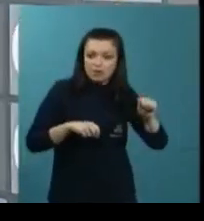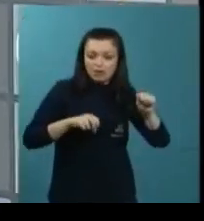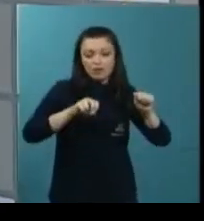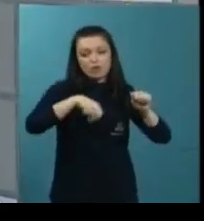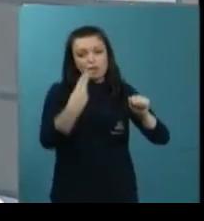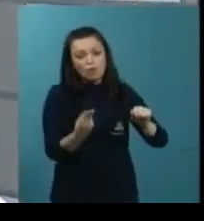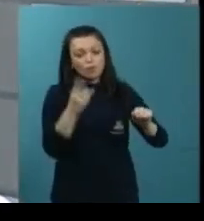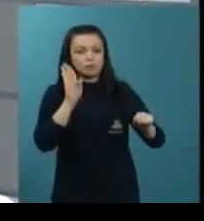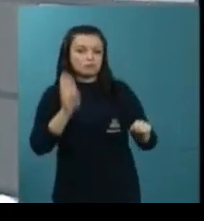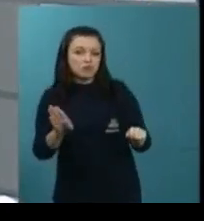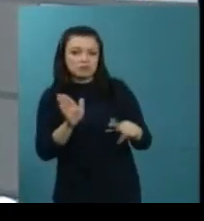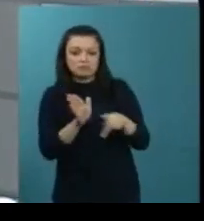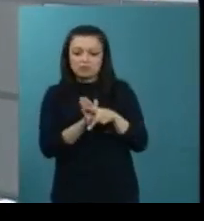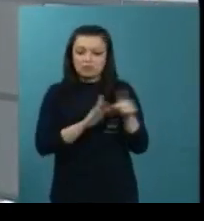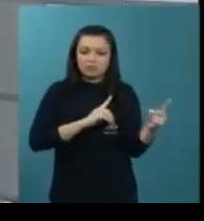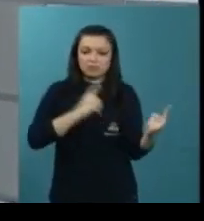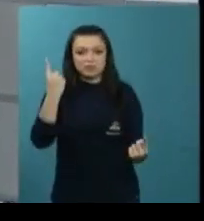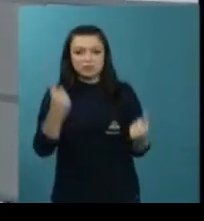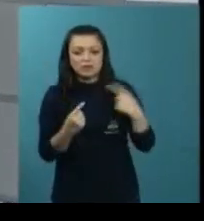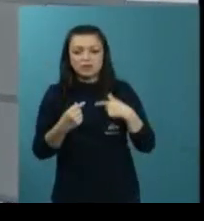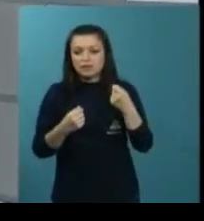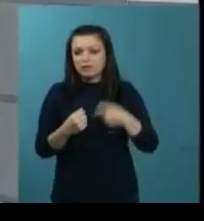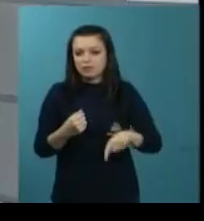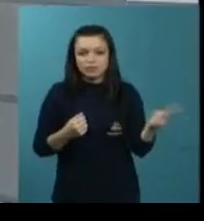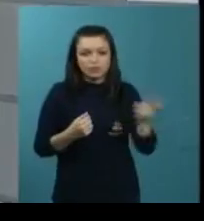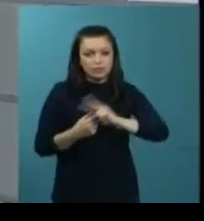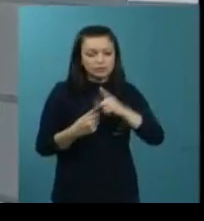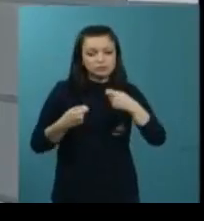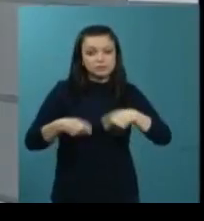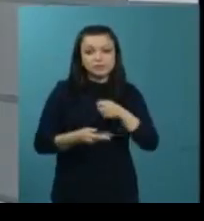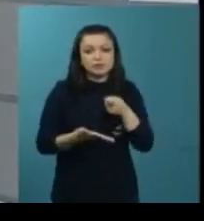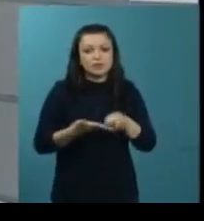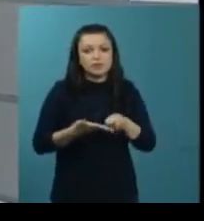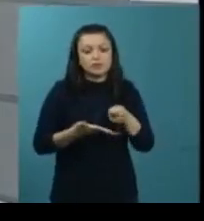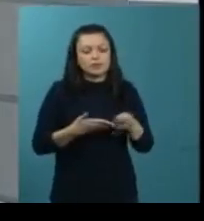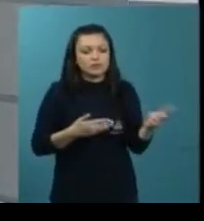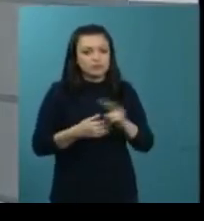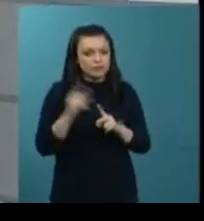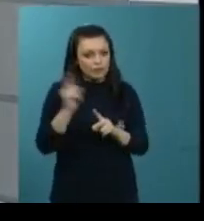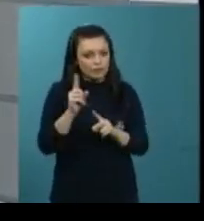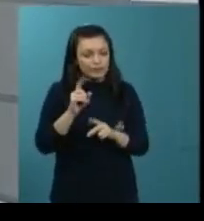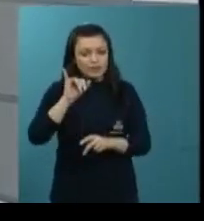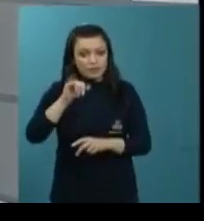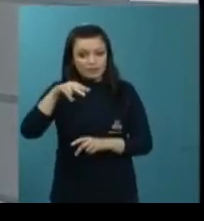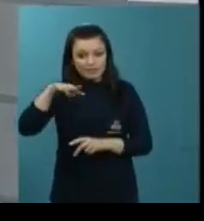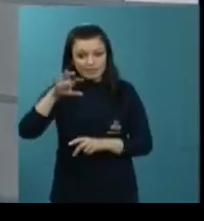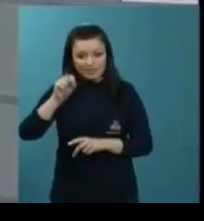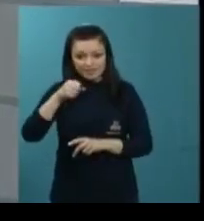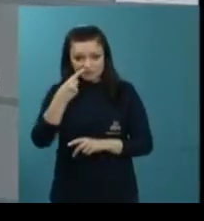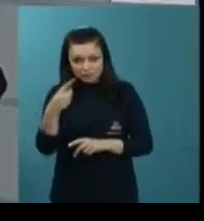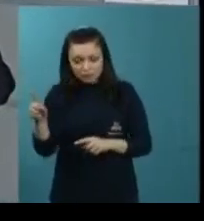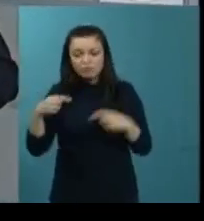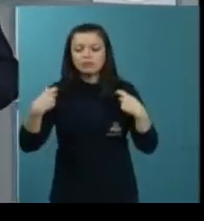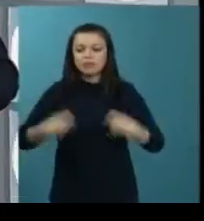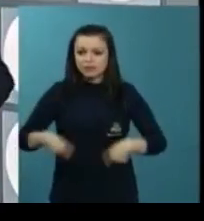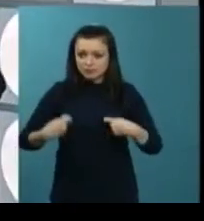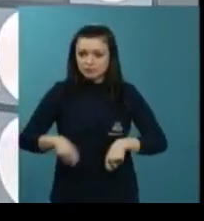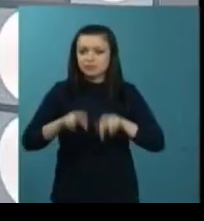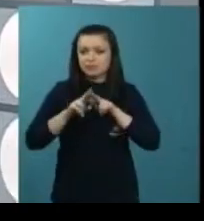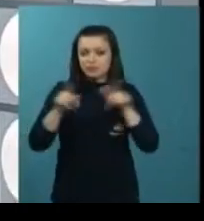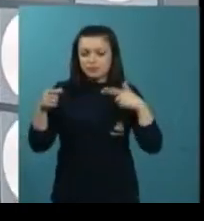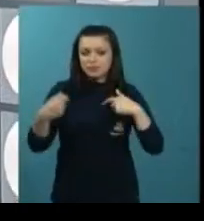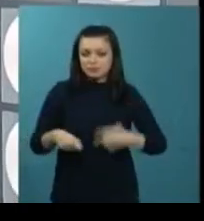a um conjunto, ou ao outro, ou quem sabe a ambos. Mas na interseção é